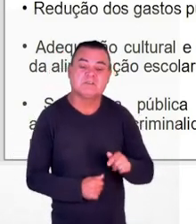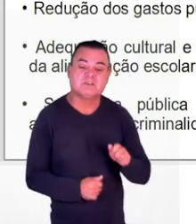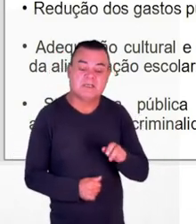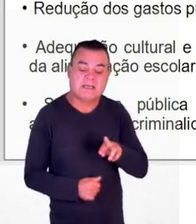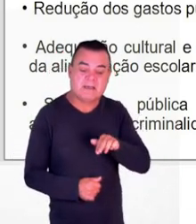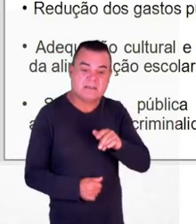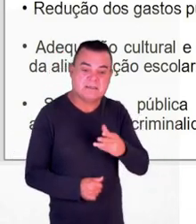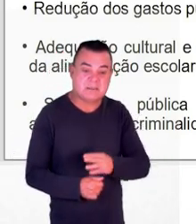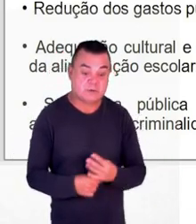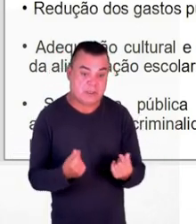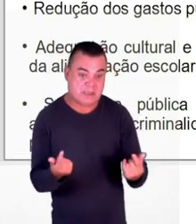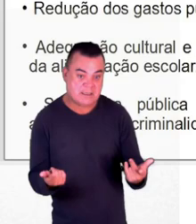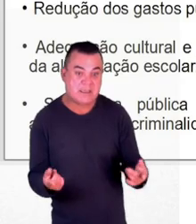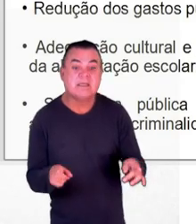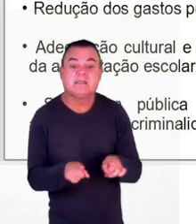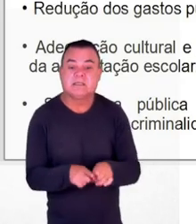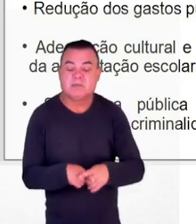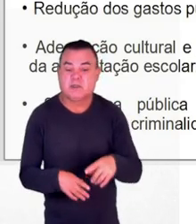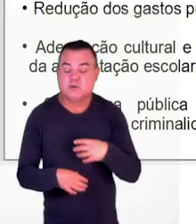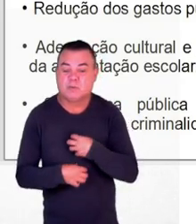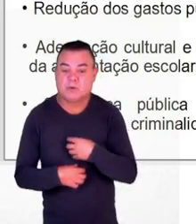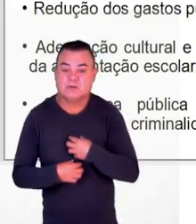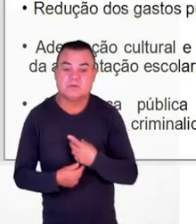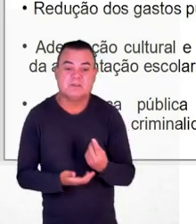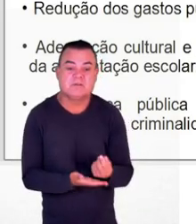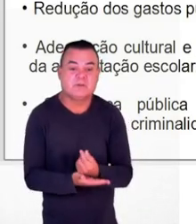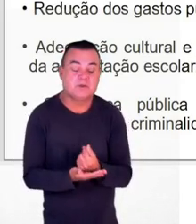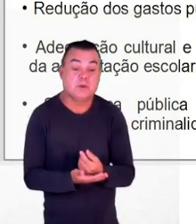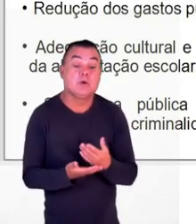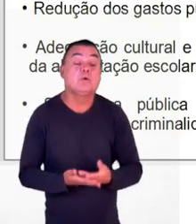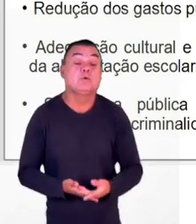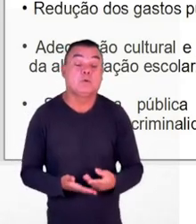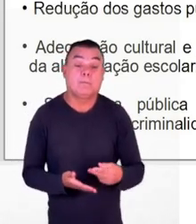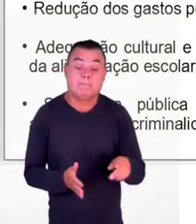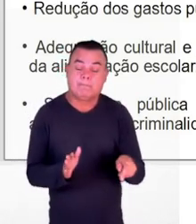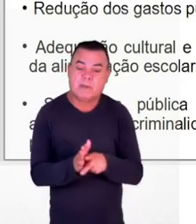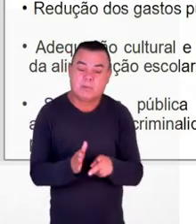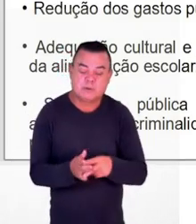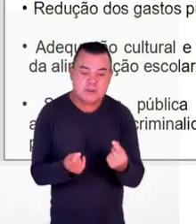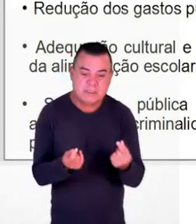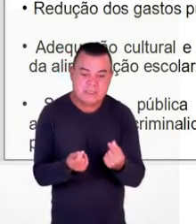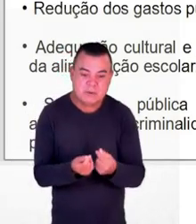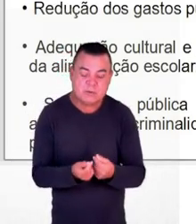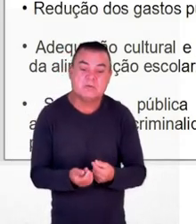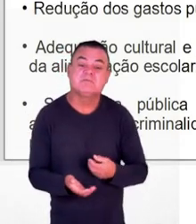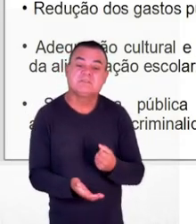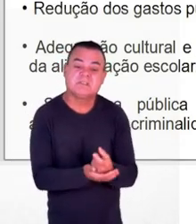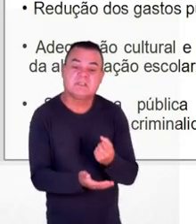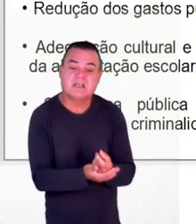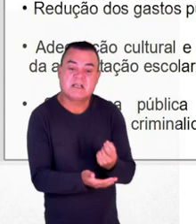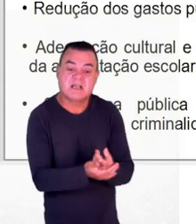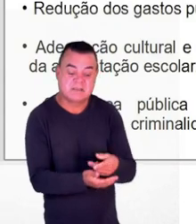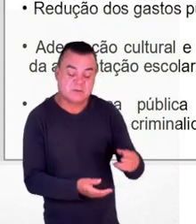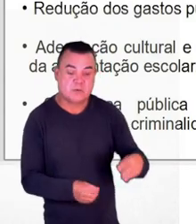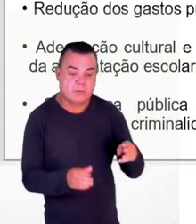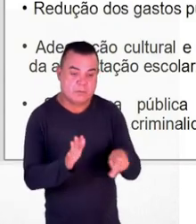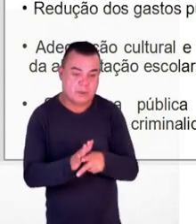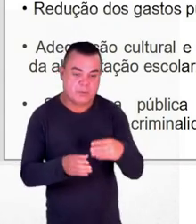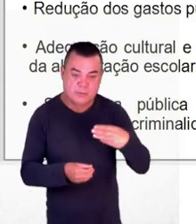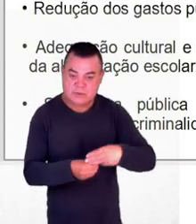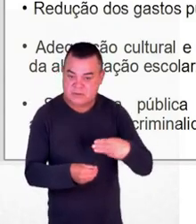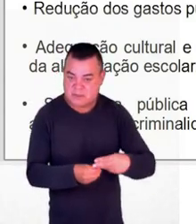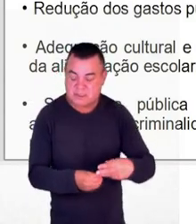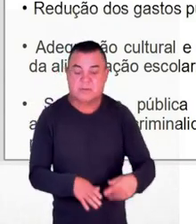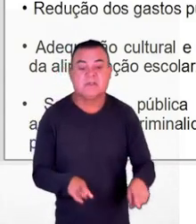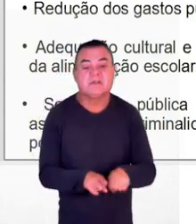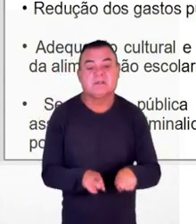também desenvolve a economia local porque esse dinheiro vai ser gasto no município né Maior controle social isso ajuda eh própria